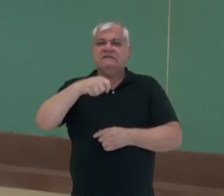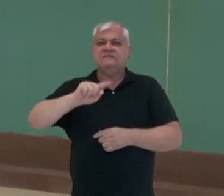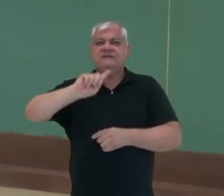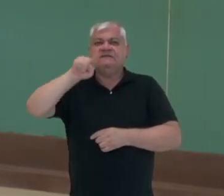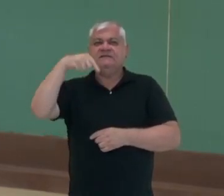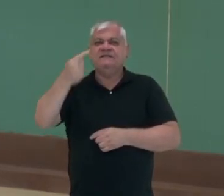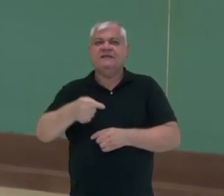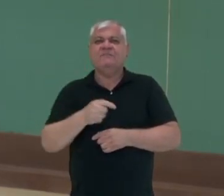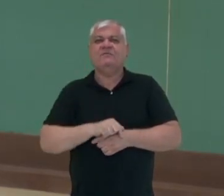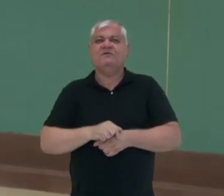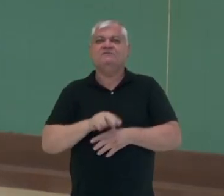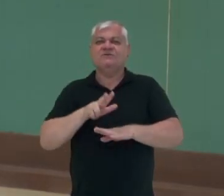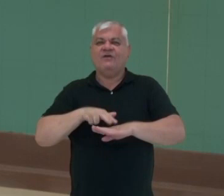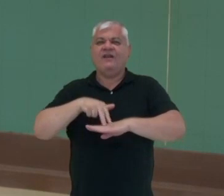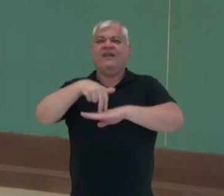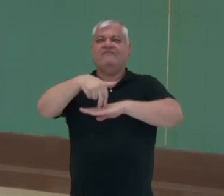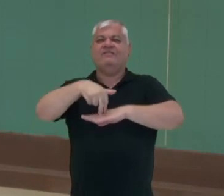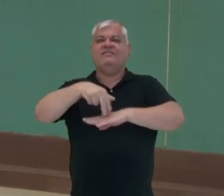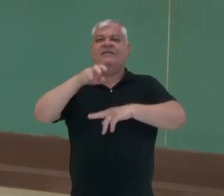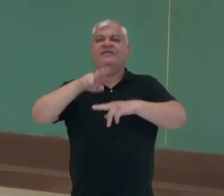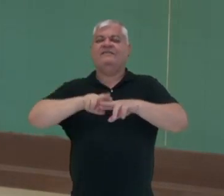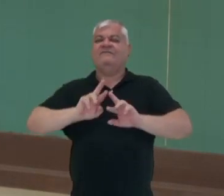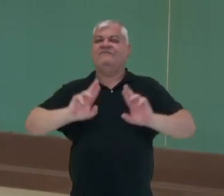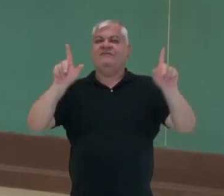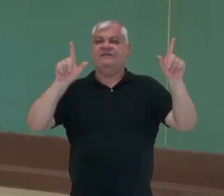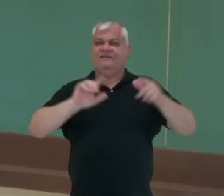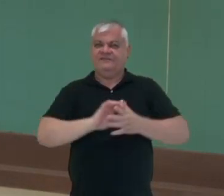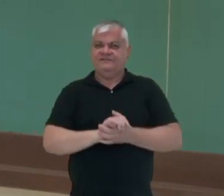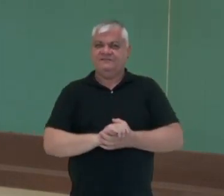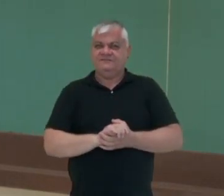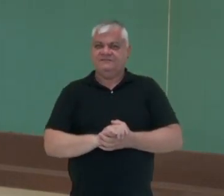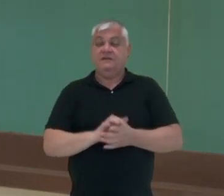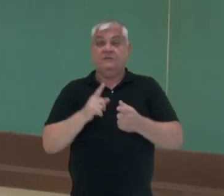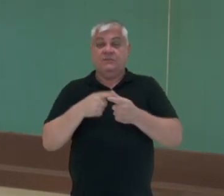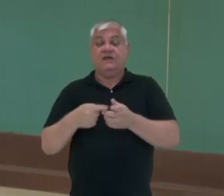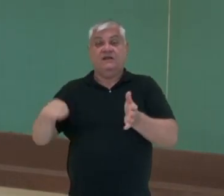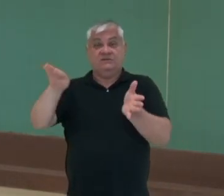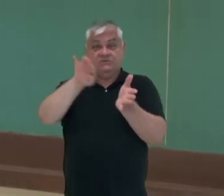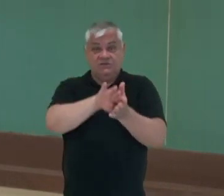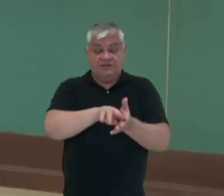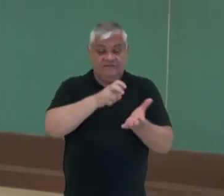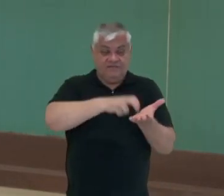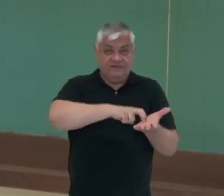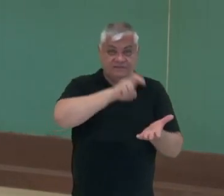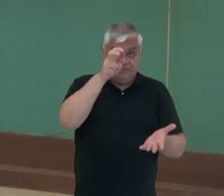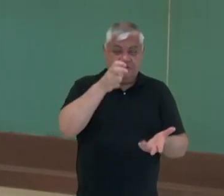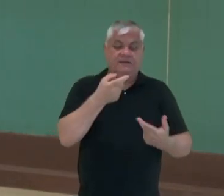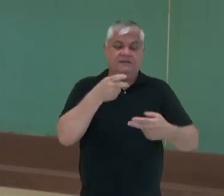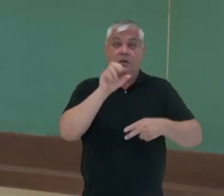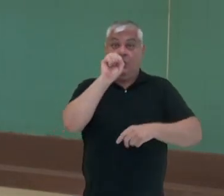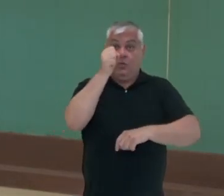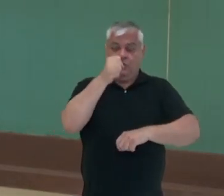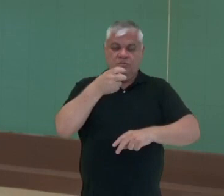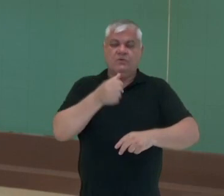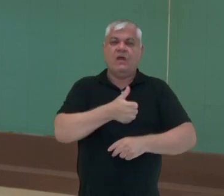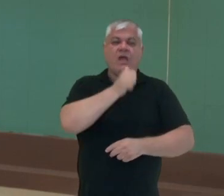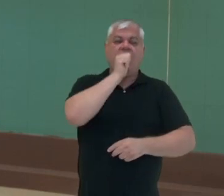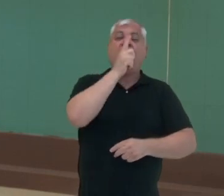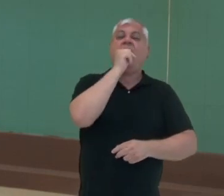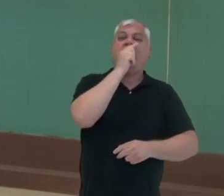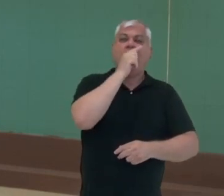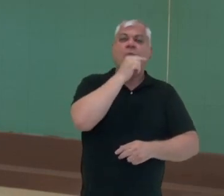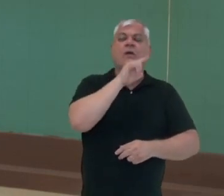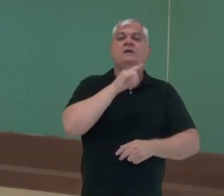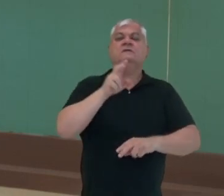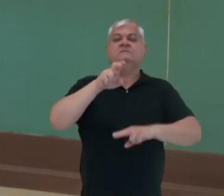levantei daquela cadeira diferente. Por que diferente? A disciplina, ela chegava de manhã 8 horas, sentava, só tomava água, não ia no banheiro.